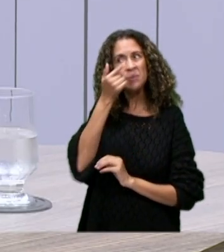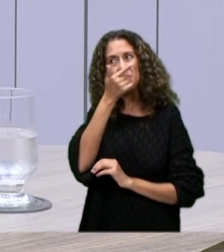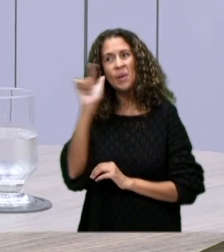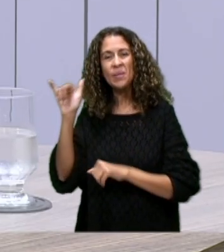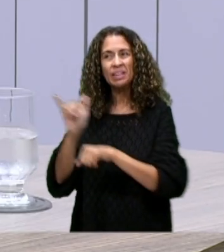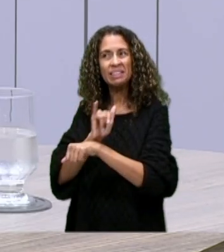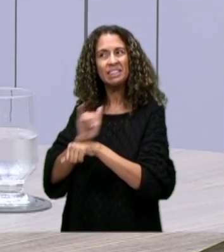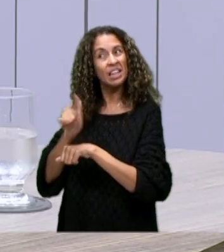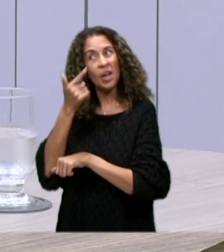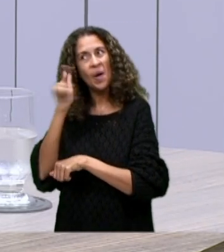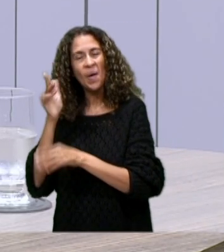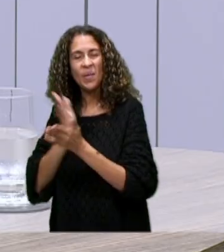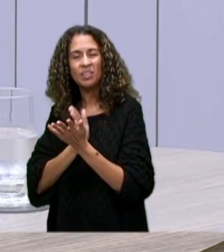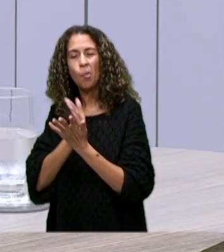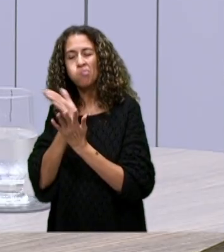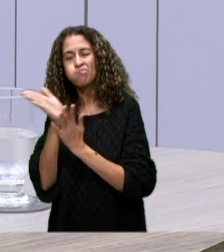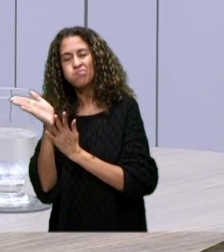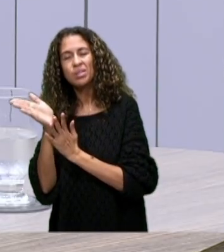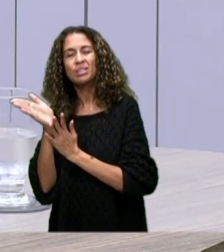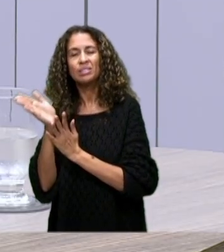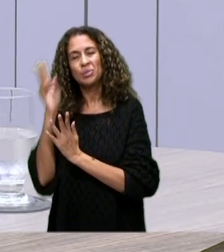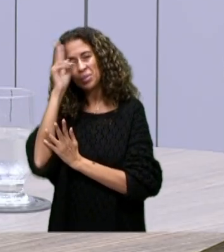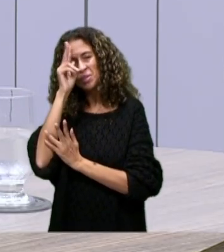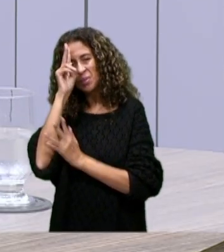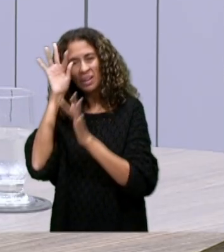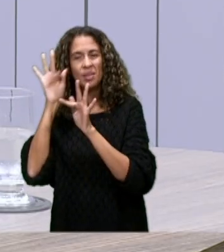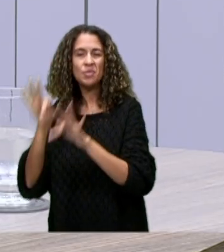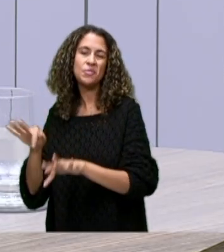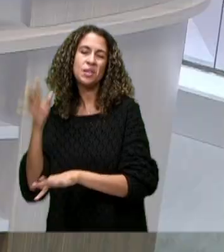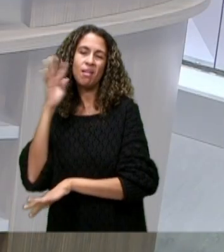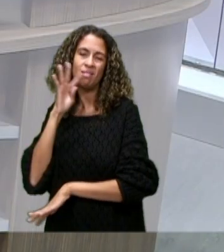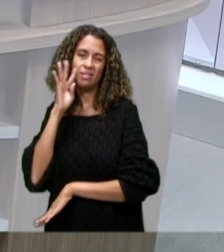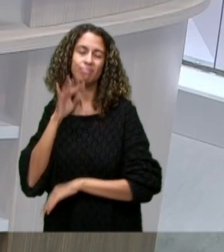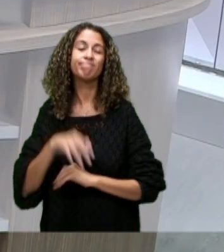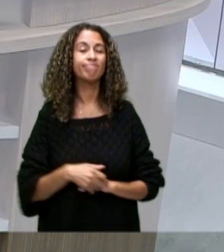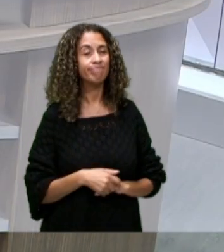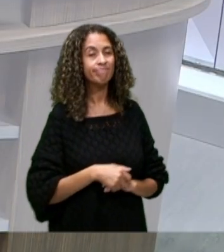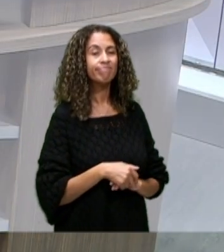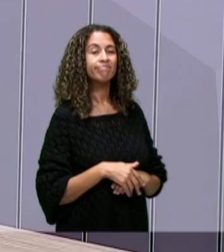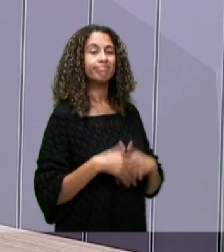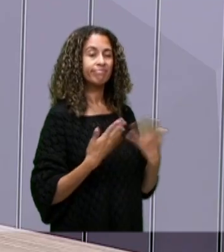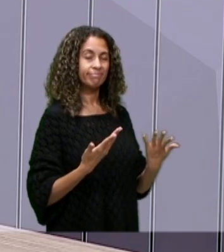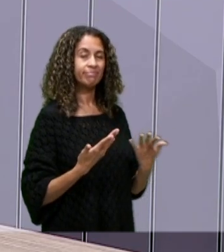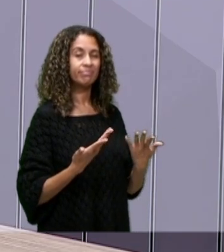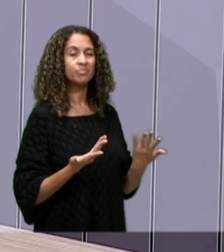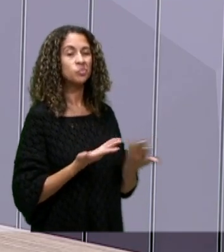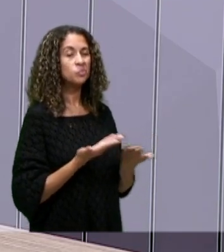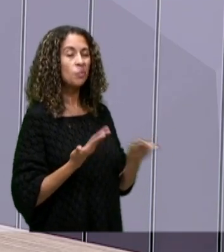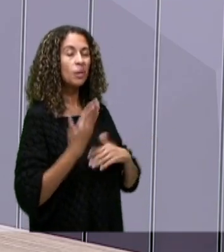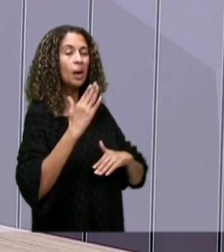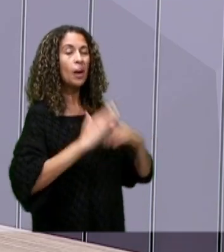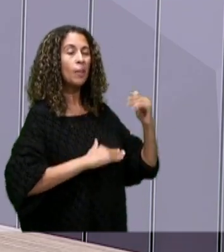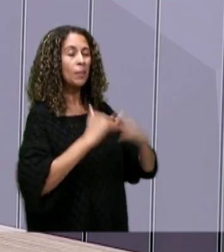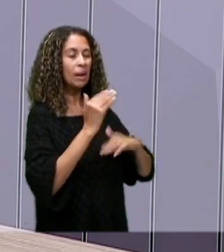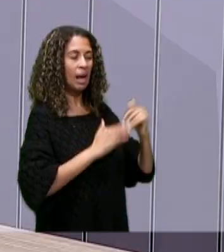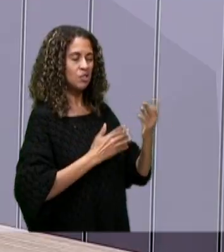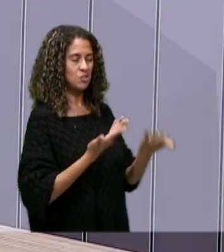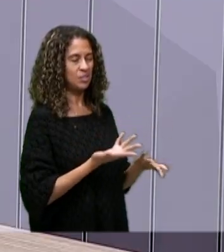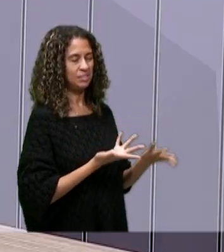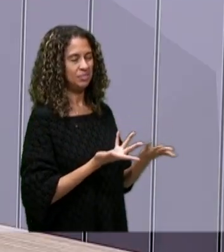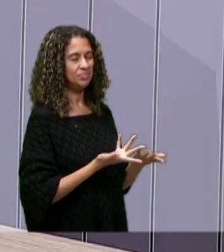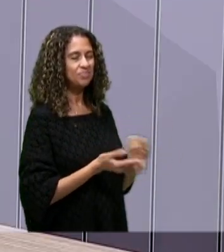para ir por aqui, porque para onde a gente está indo não vai ser legal. Então, agora vamos para a parte prática.